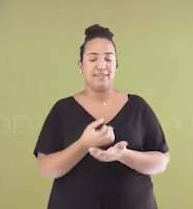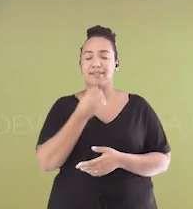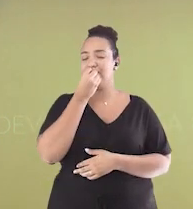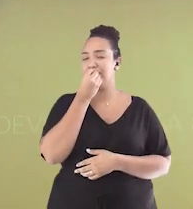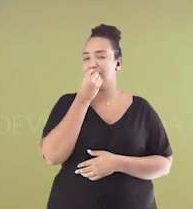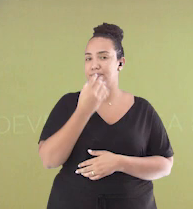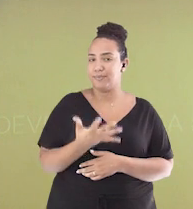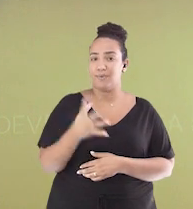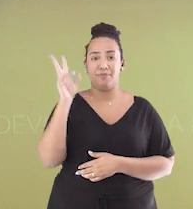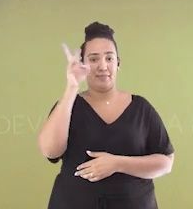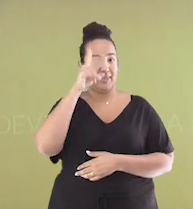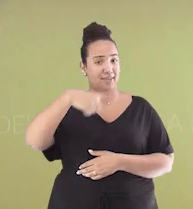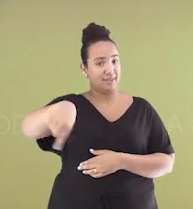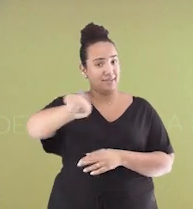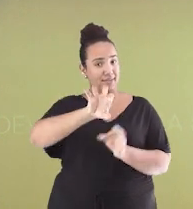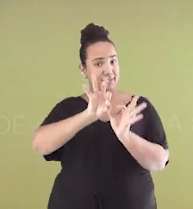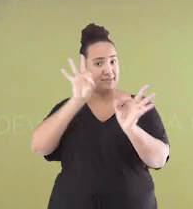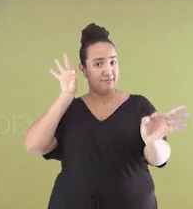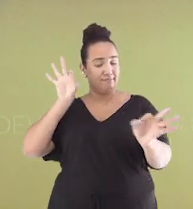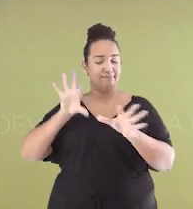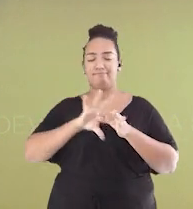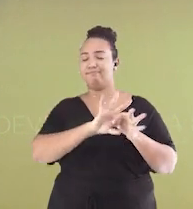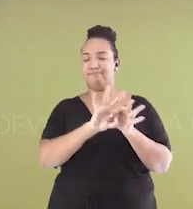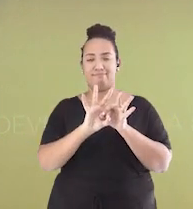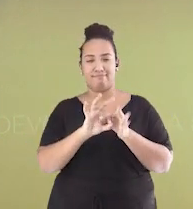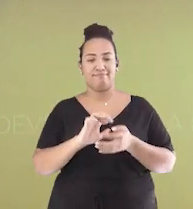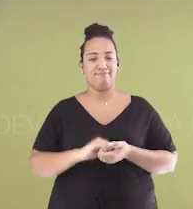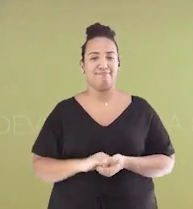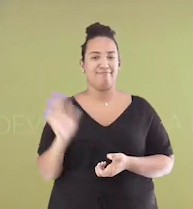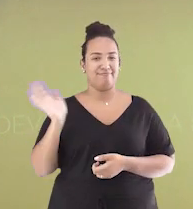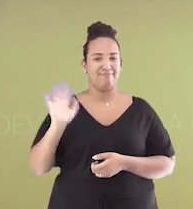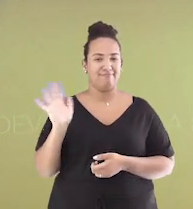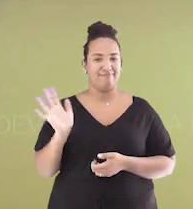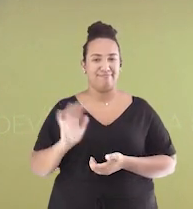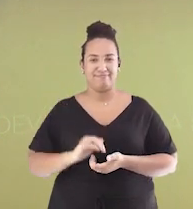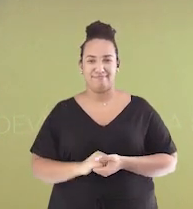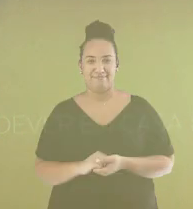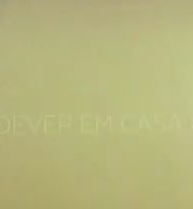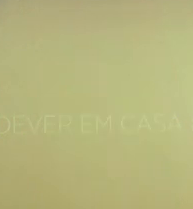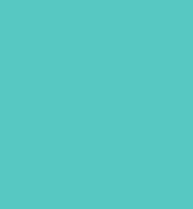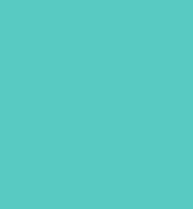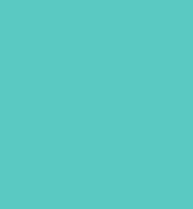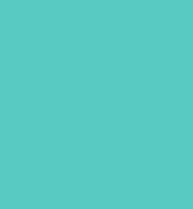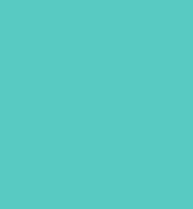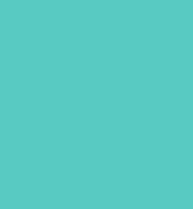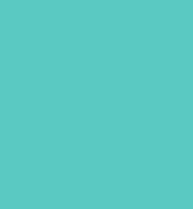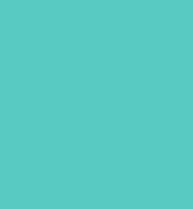lembre-se, mesmo distantes, estamos juntos. Até a próxima aula. Tchau!